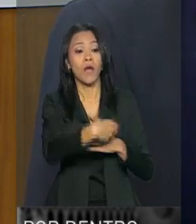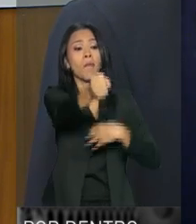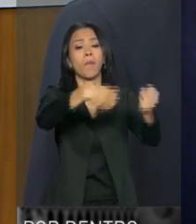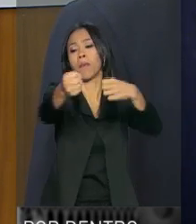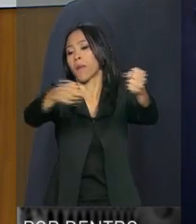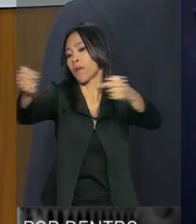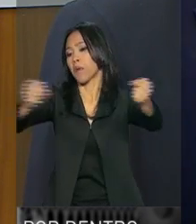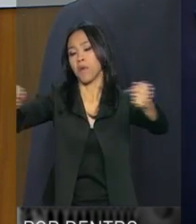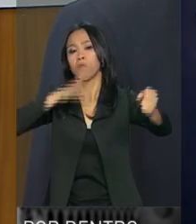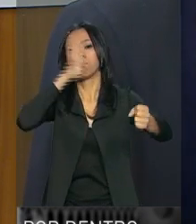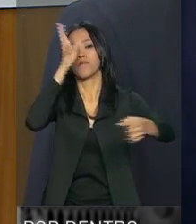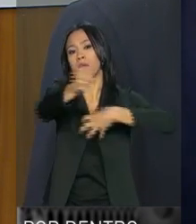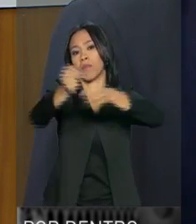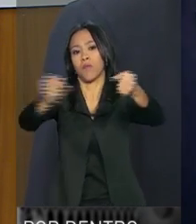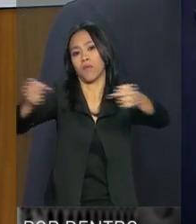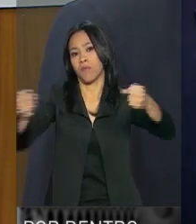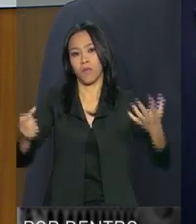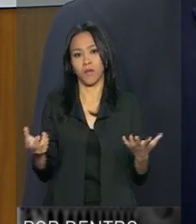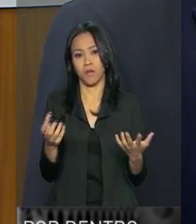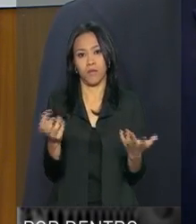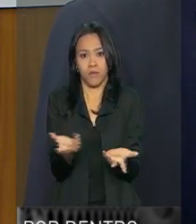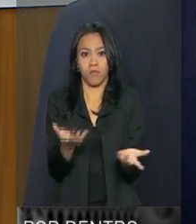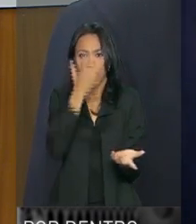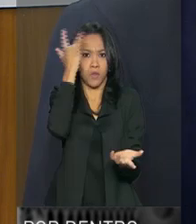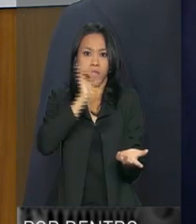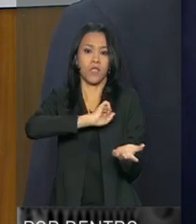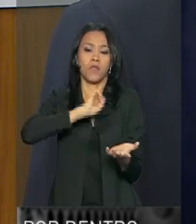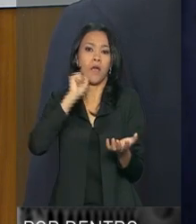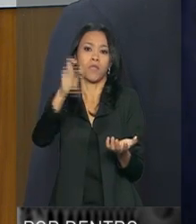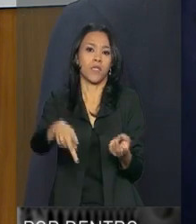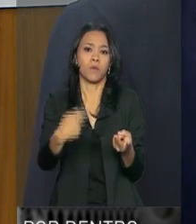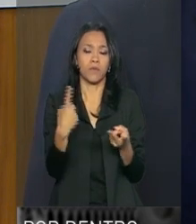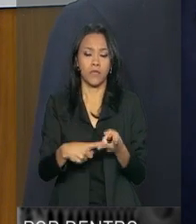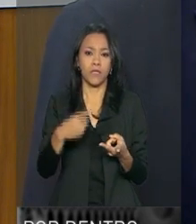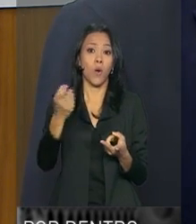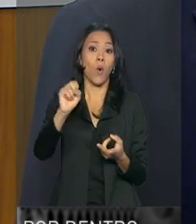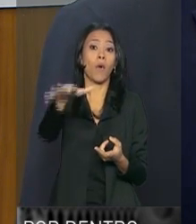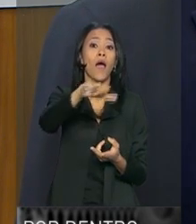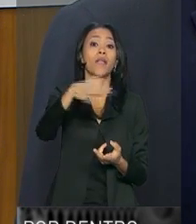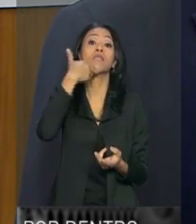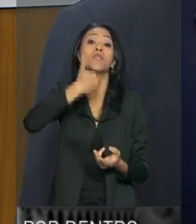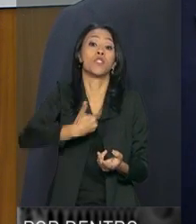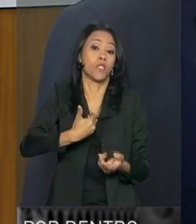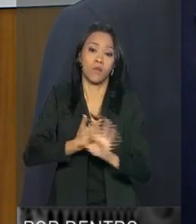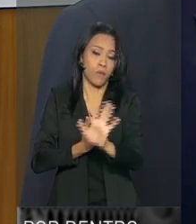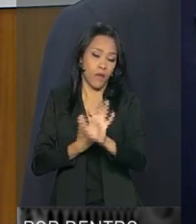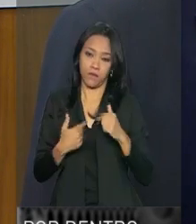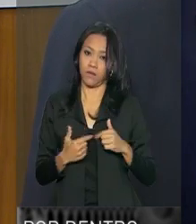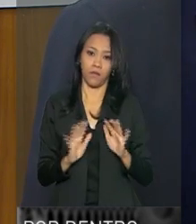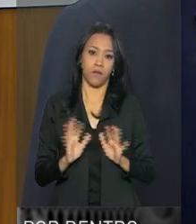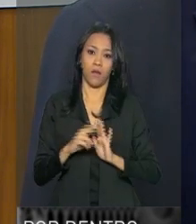simplesmente para repor pessoas que tinham saído pra atender a áreas que estamos solicitando não é isso não vou fazer um trabalho